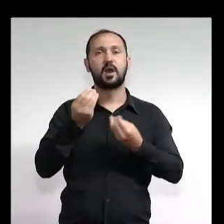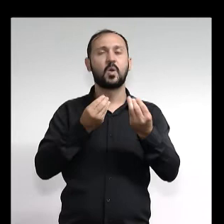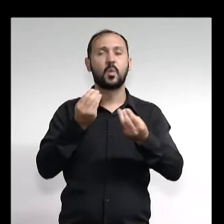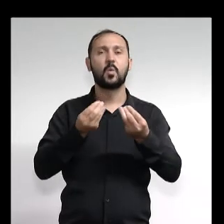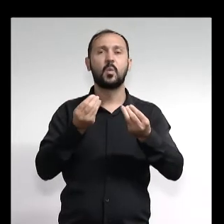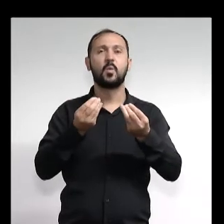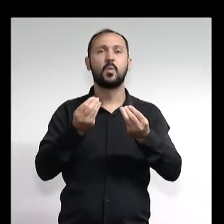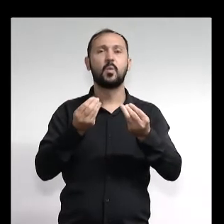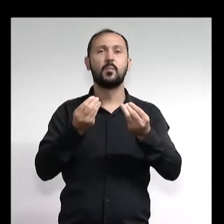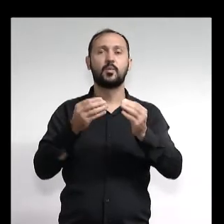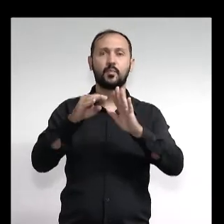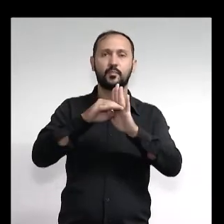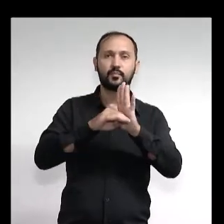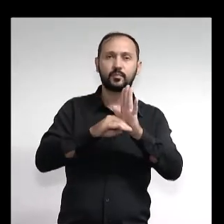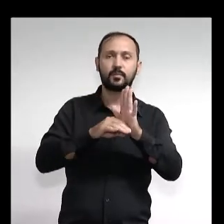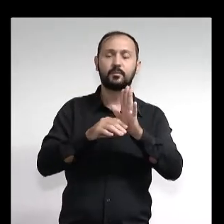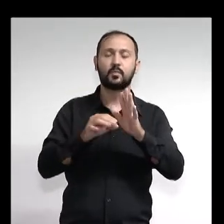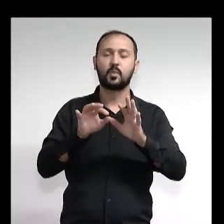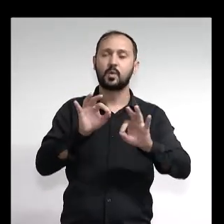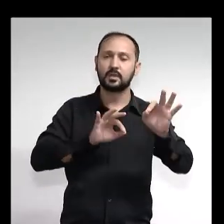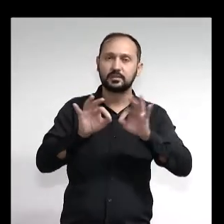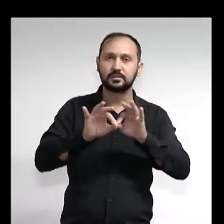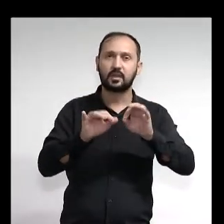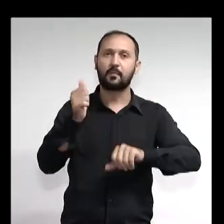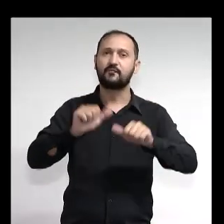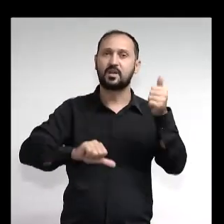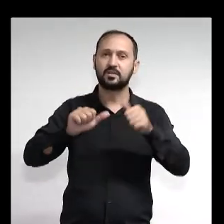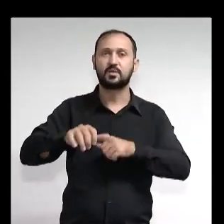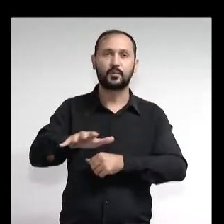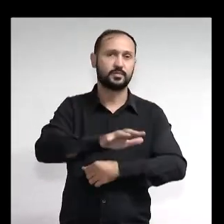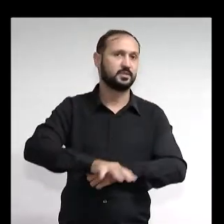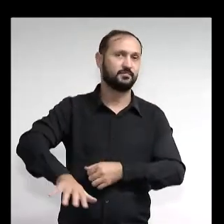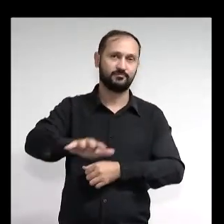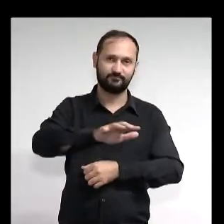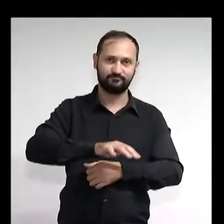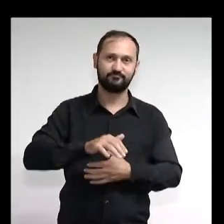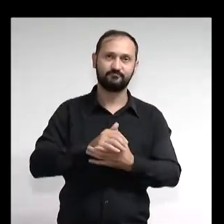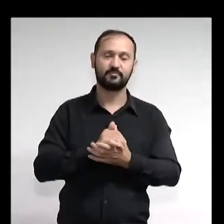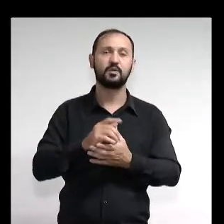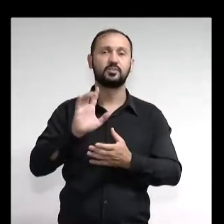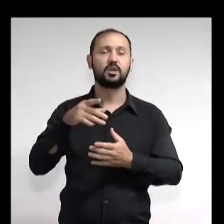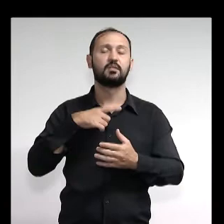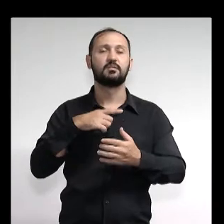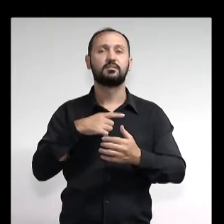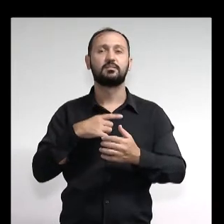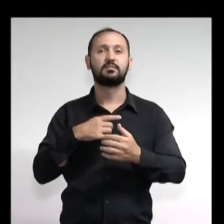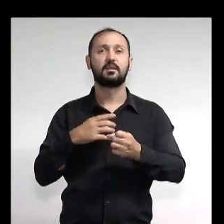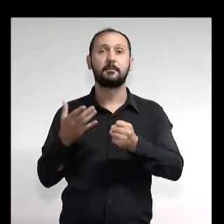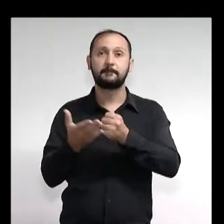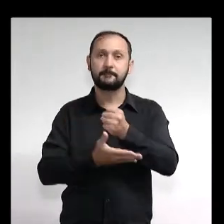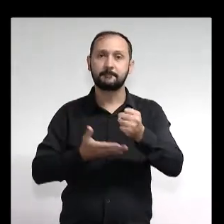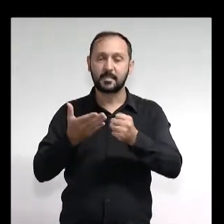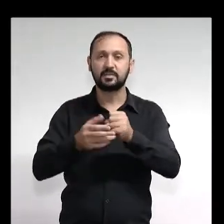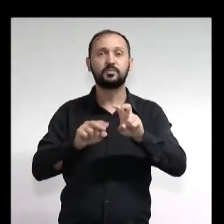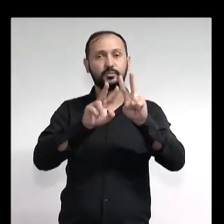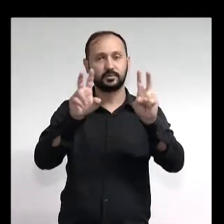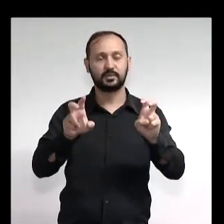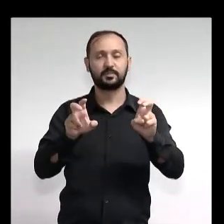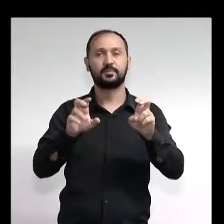já temos um cabedal de como é feita uma avaliação para esse público. Então, nós temos